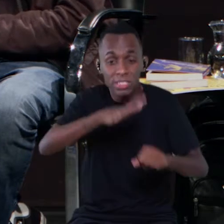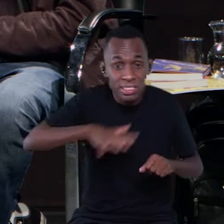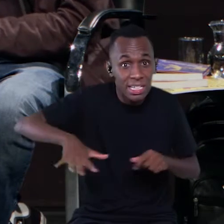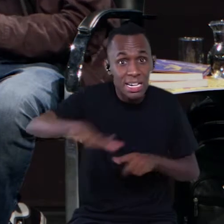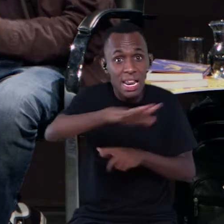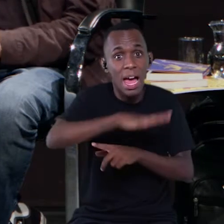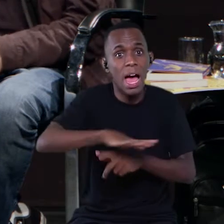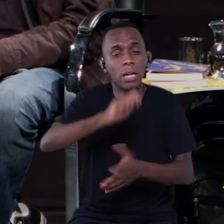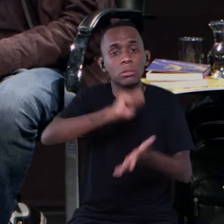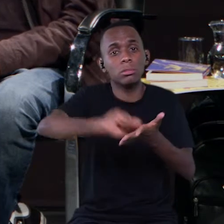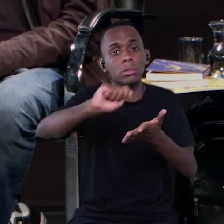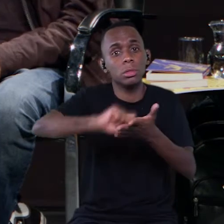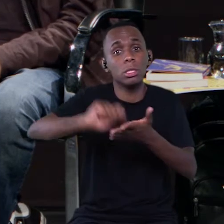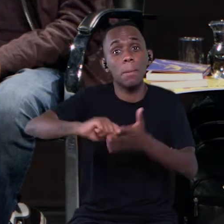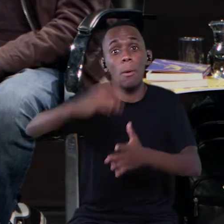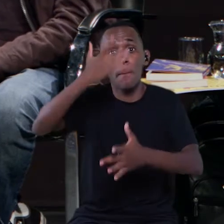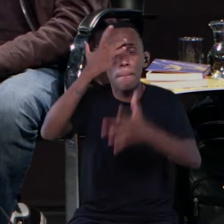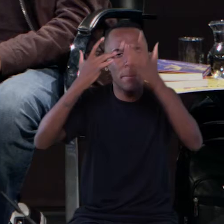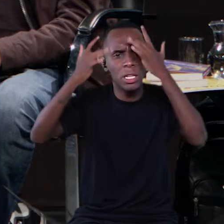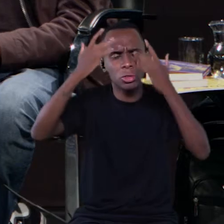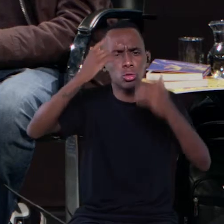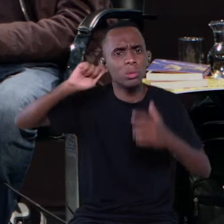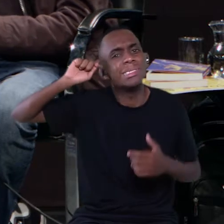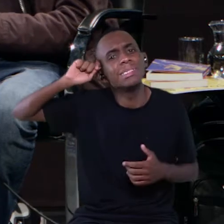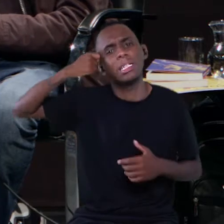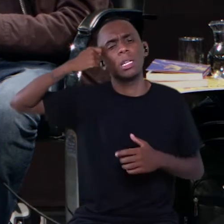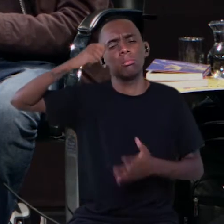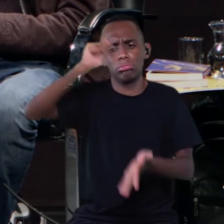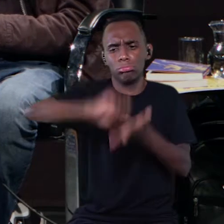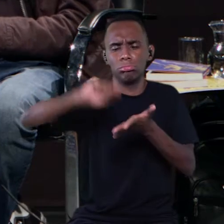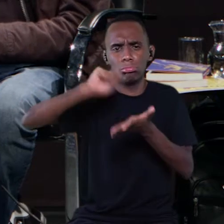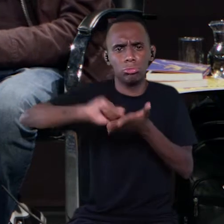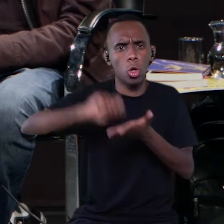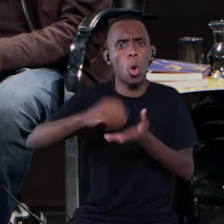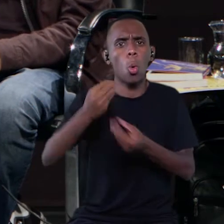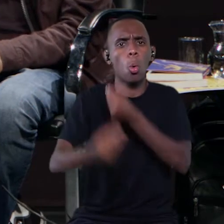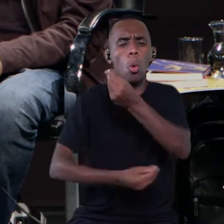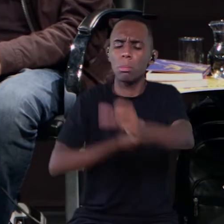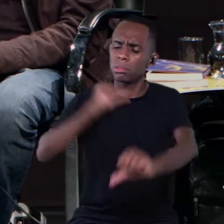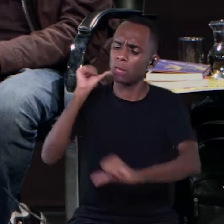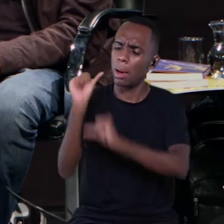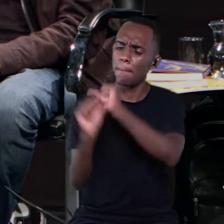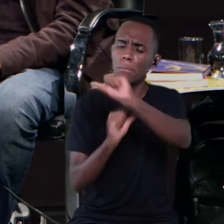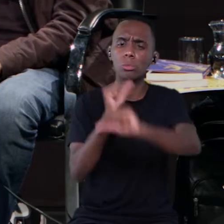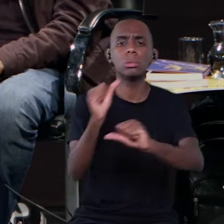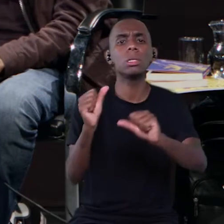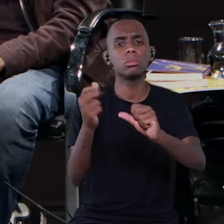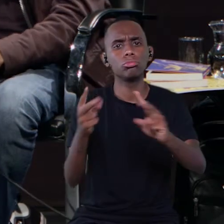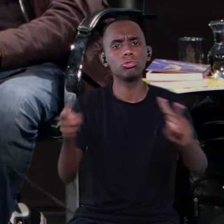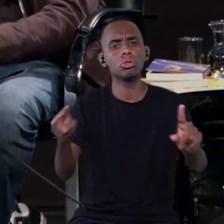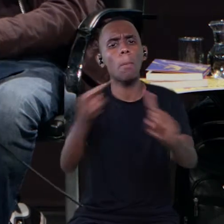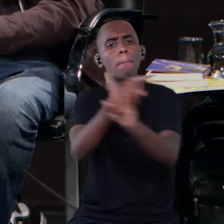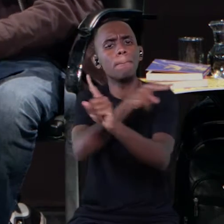romances escritos por pessoas negras, o tanto que isso está mudando o panorama de